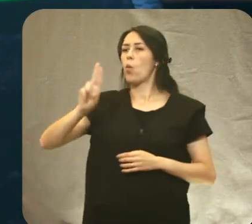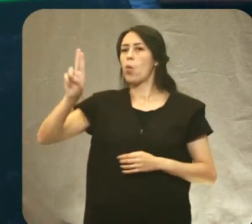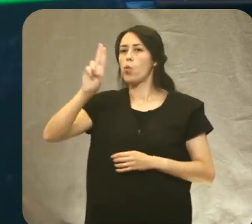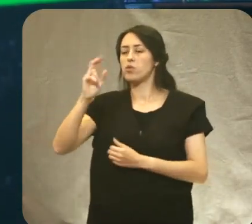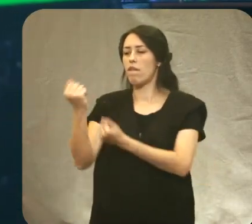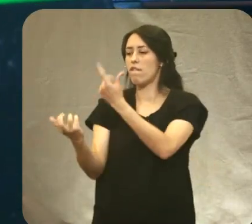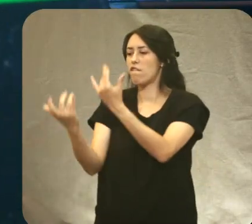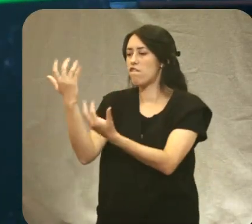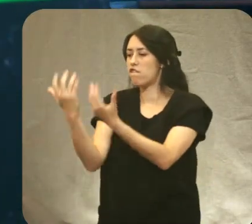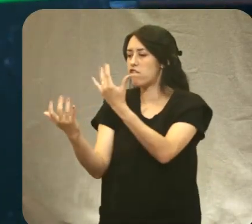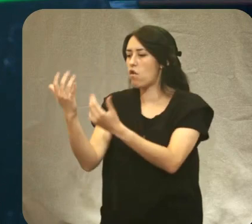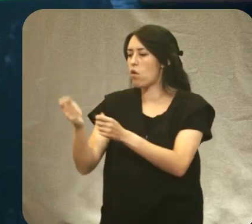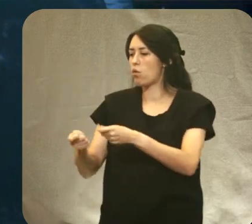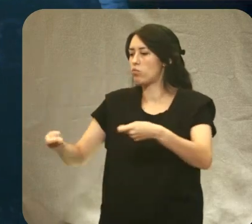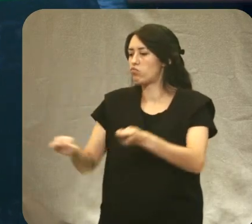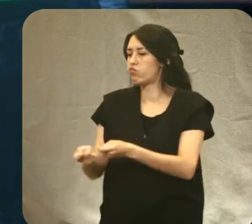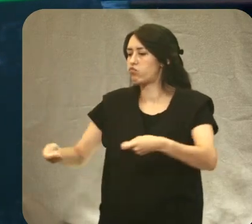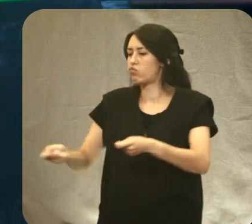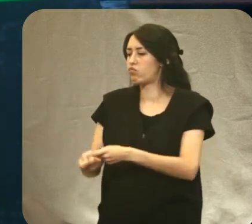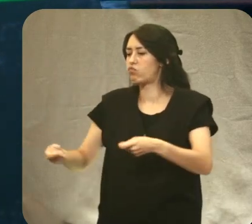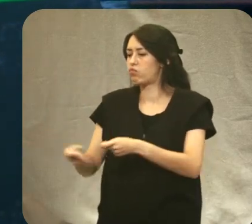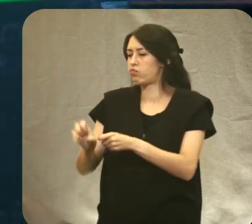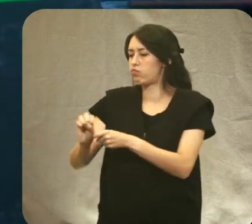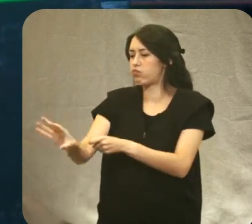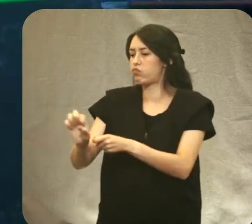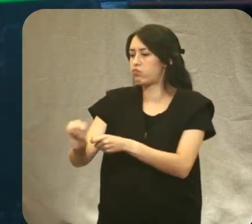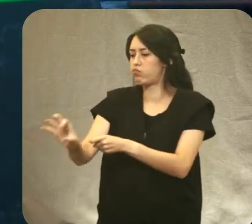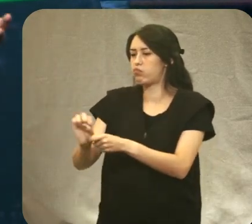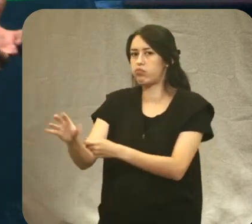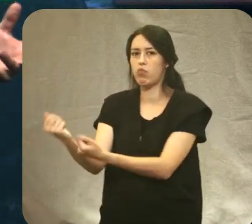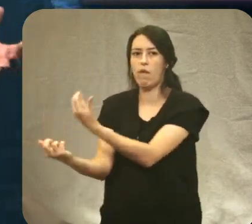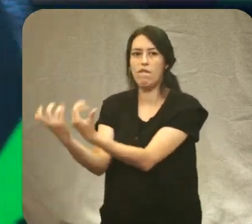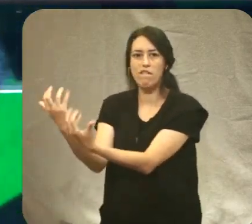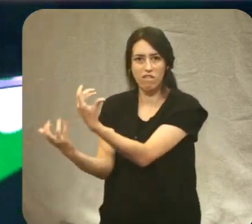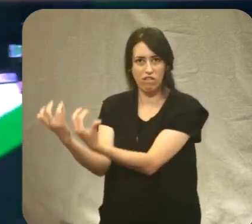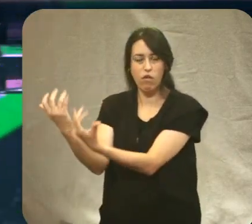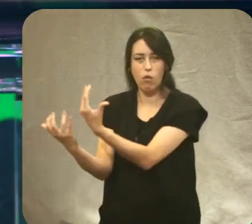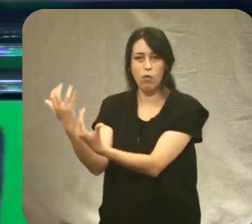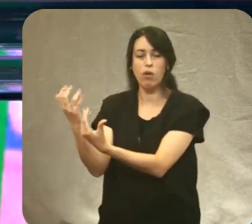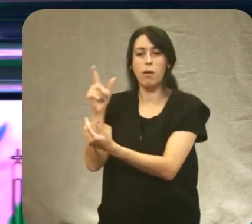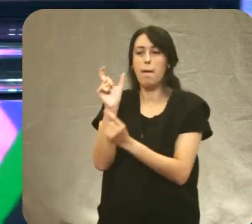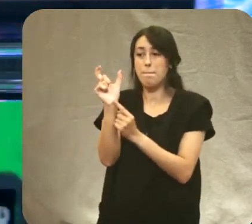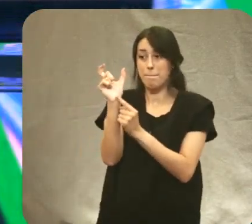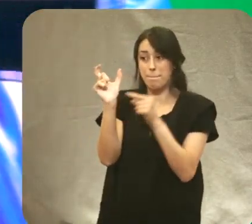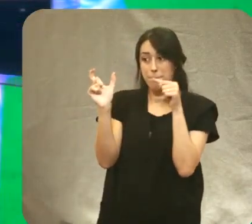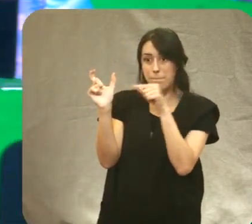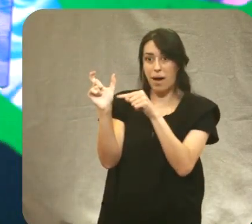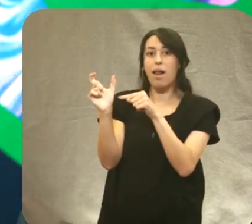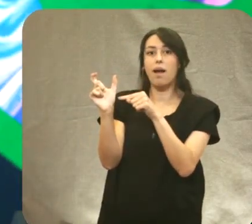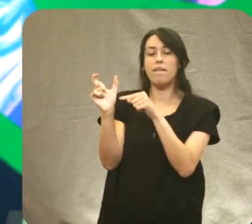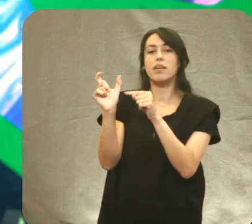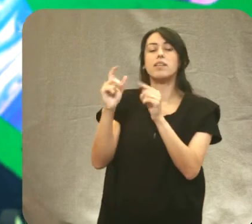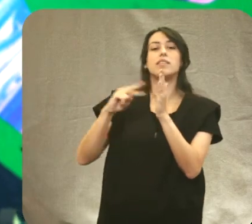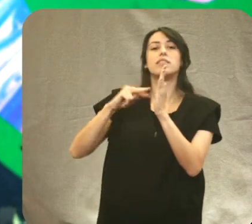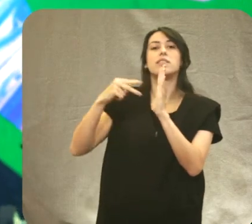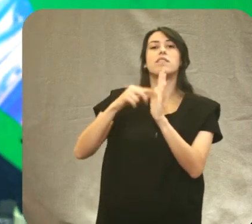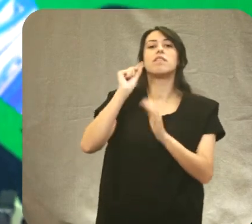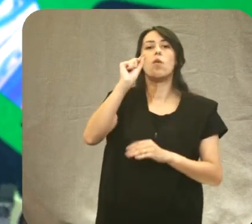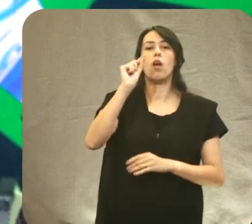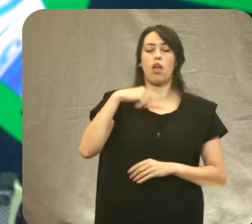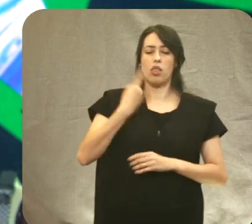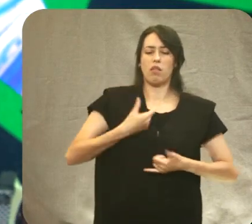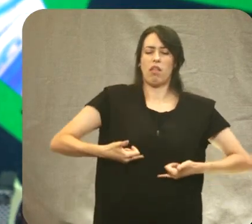no passado. Fole, orgulho. Ele vai dizer que o nosso ego, ele é super